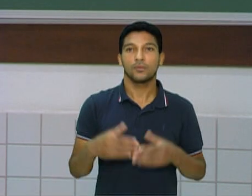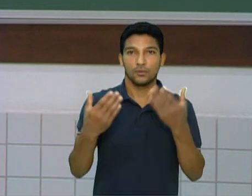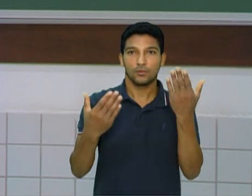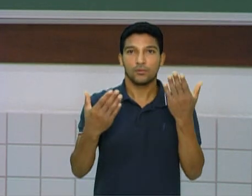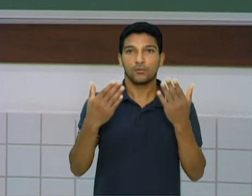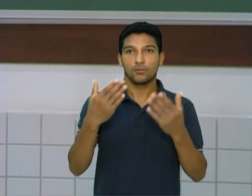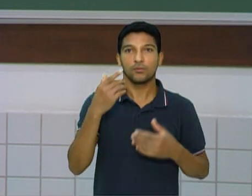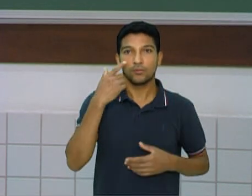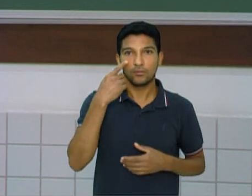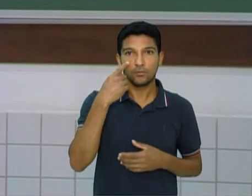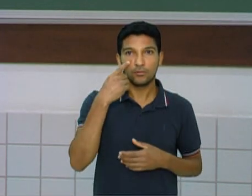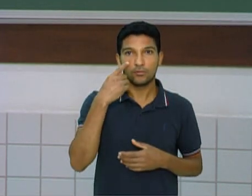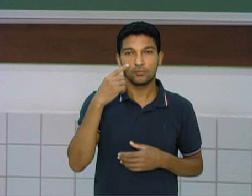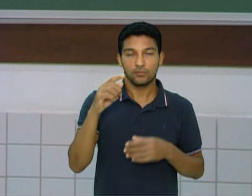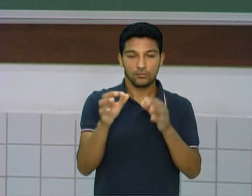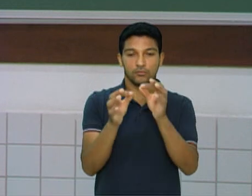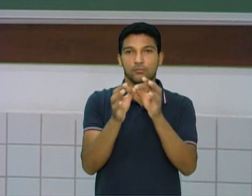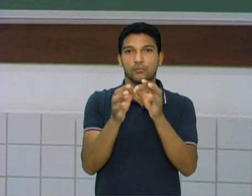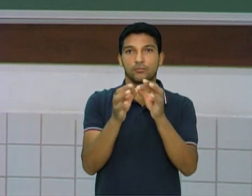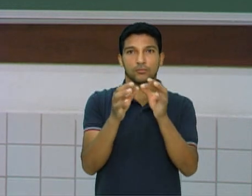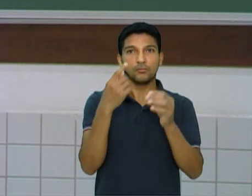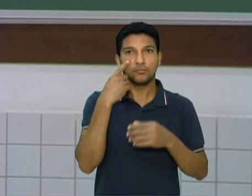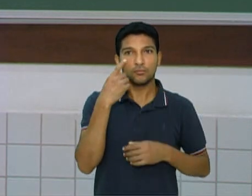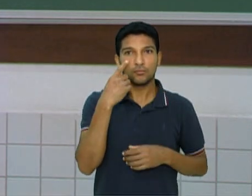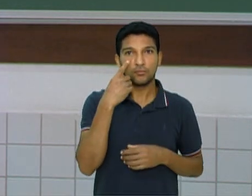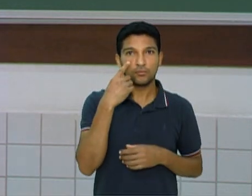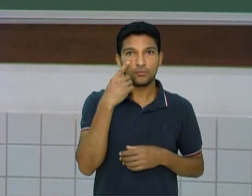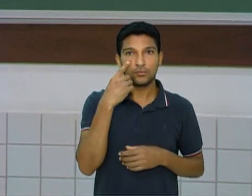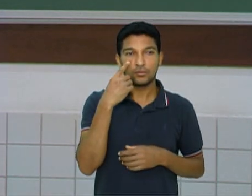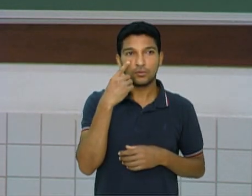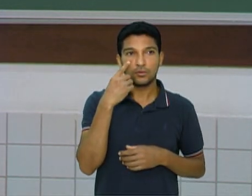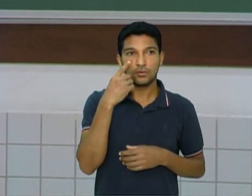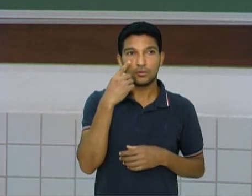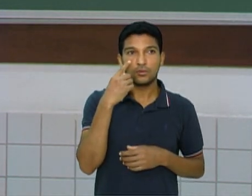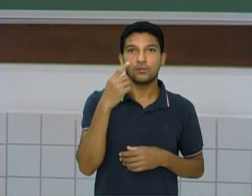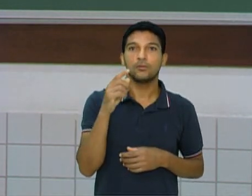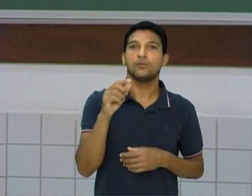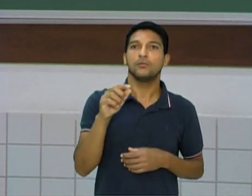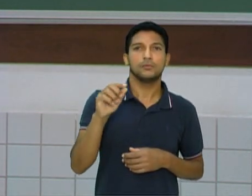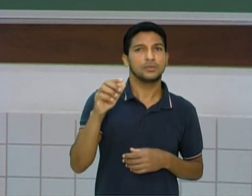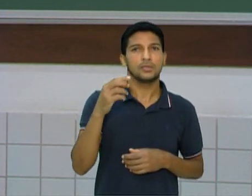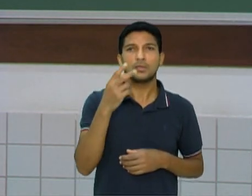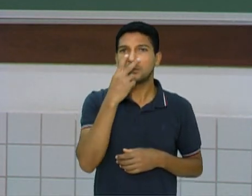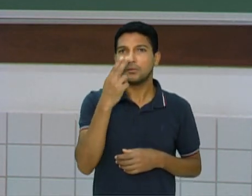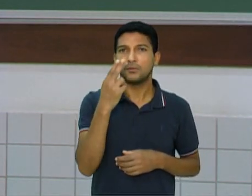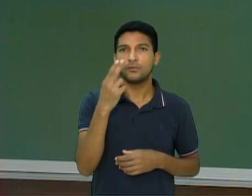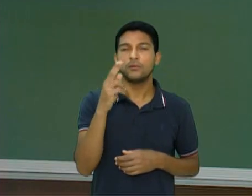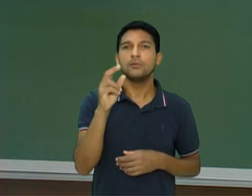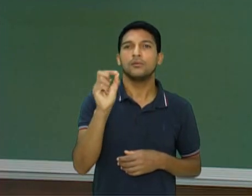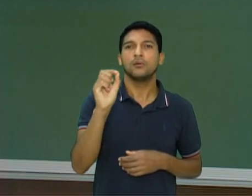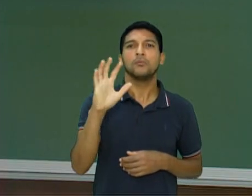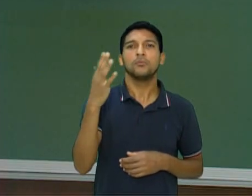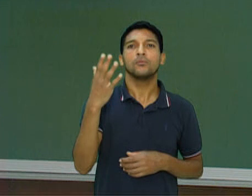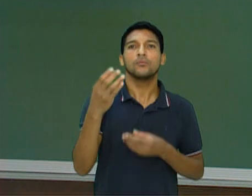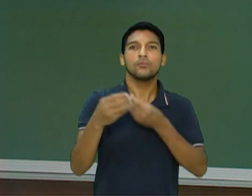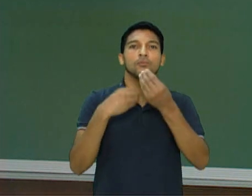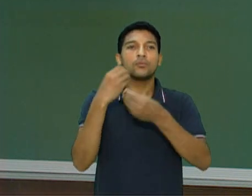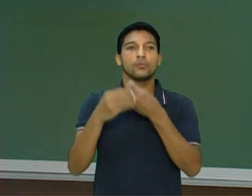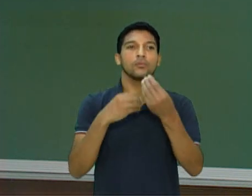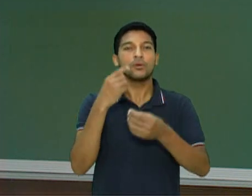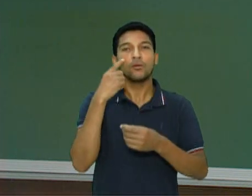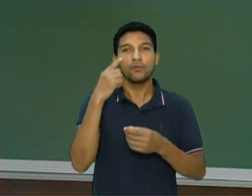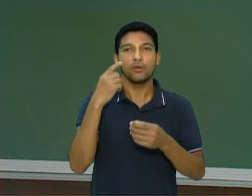E aí, conseguiram? Veja que é bem simples, né? Não tem nada muito complicado, né? Será que acontece? Né? Deixa eu voltar aqui para